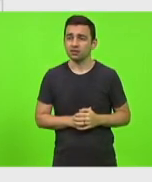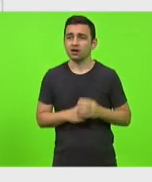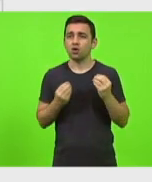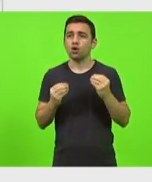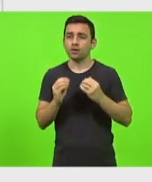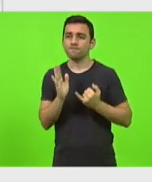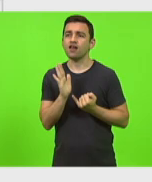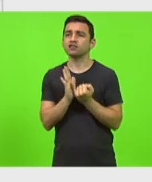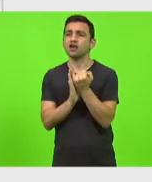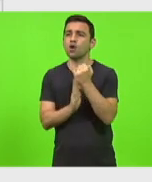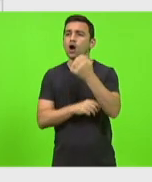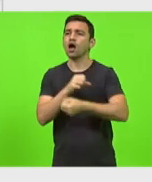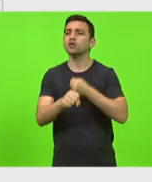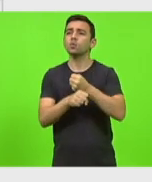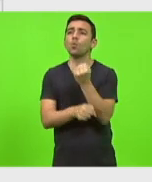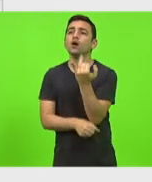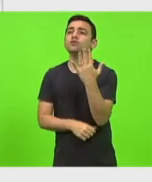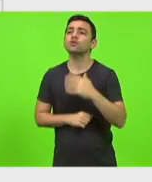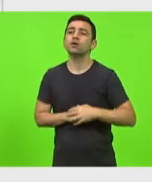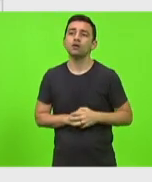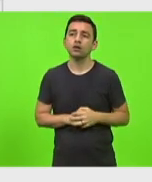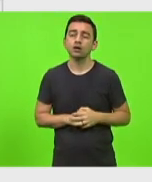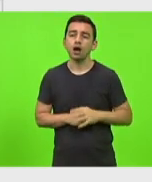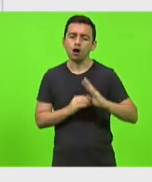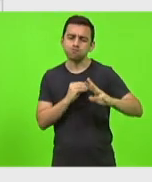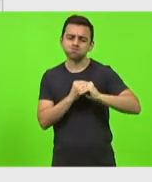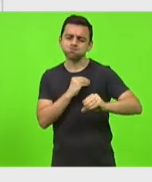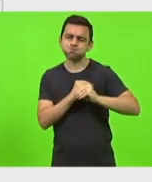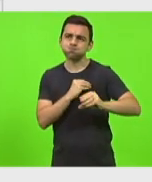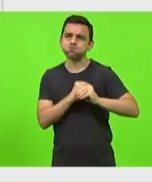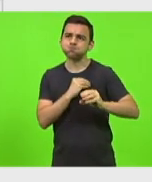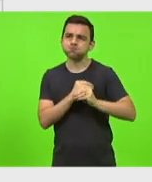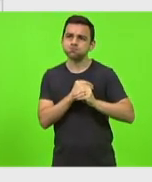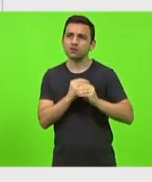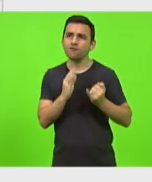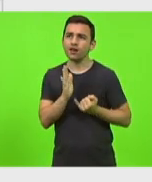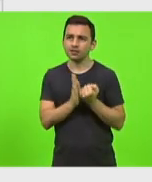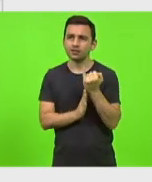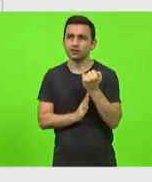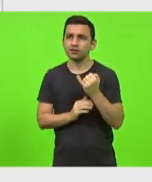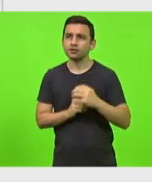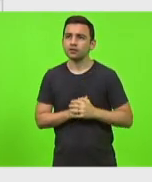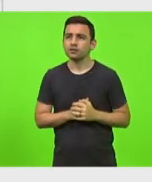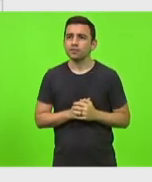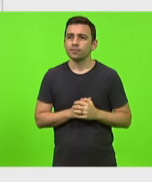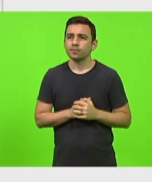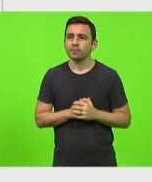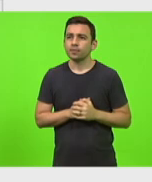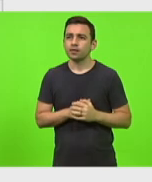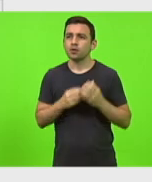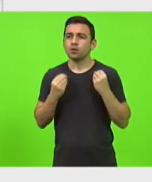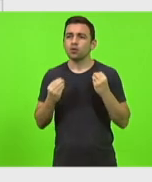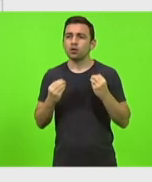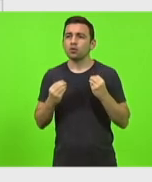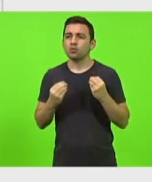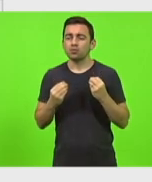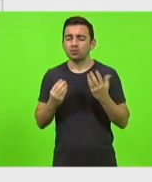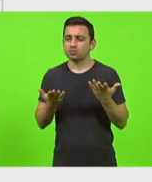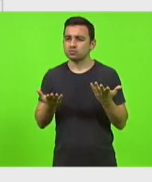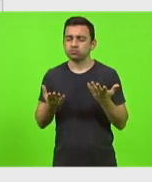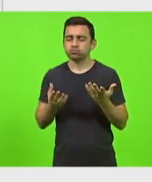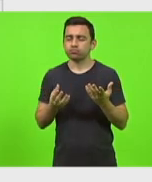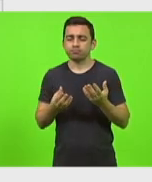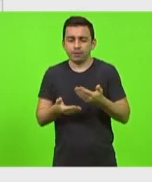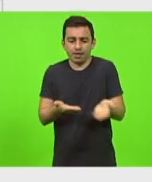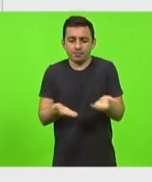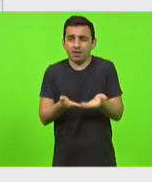no ano. Esse acumulado aqui da inflação corroeu o poder de compra. Um